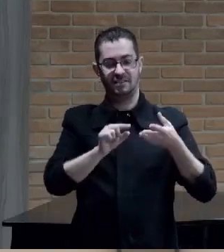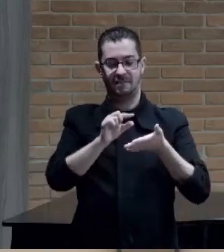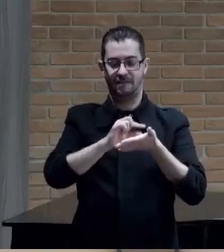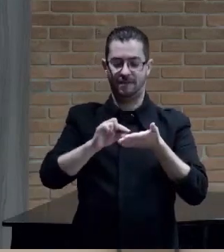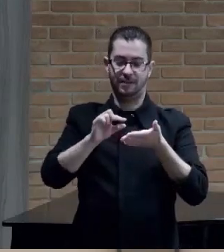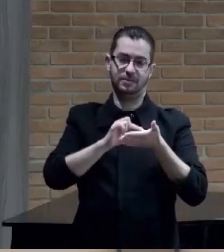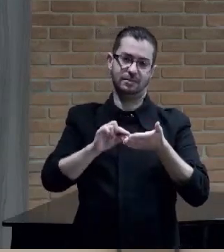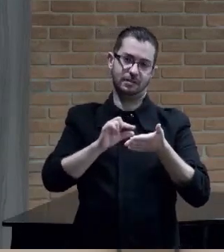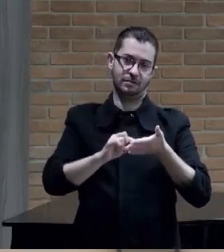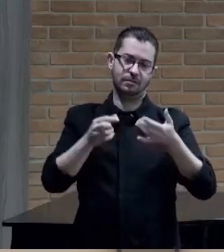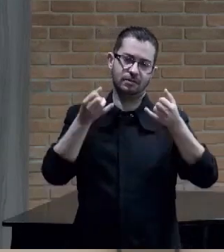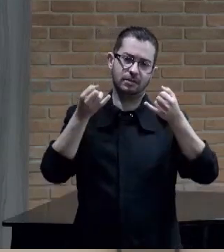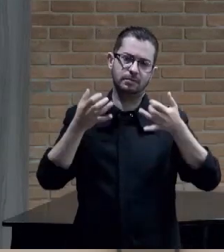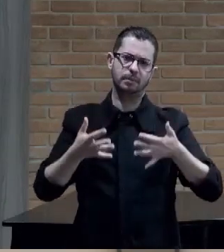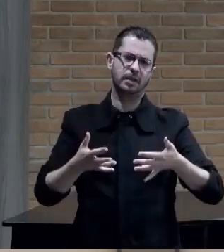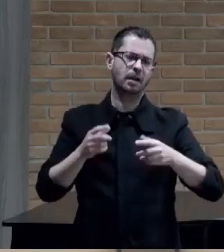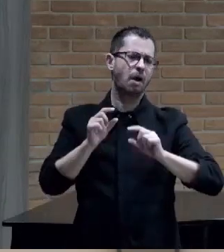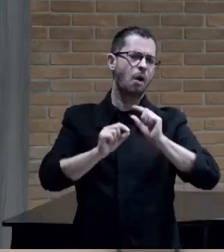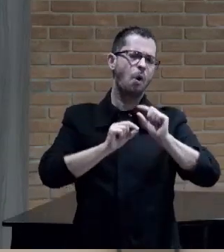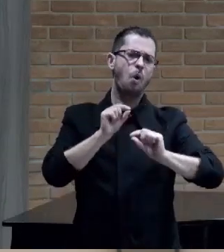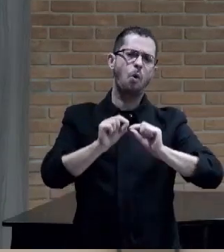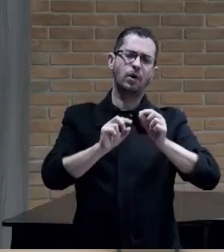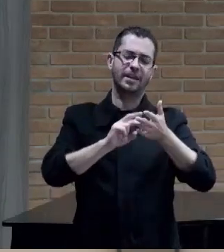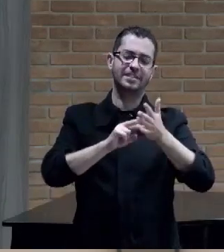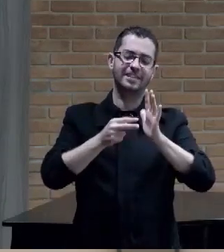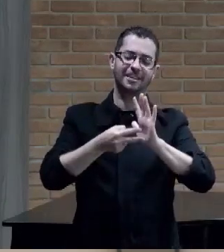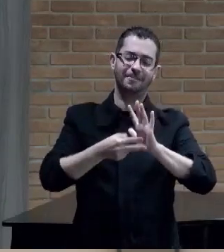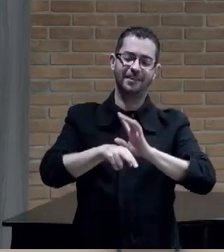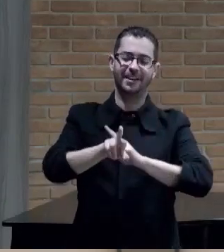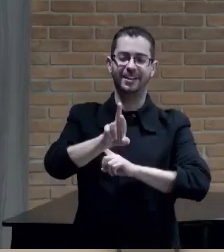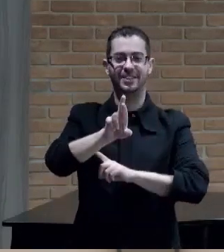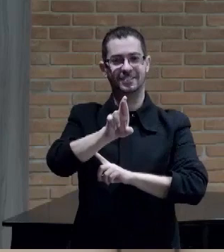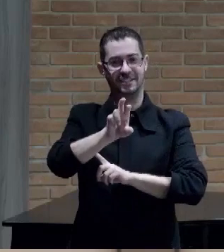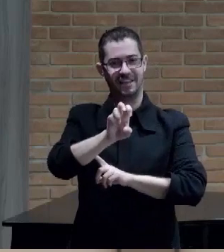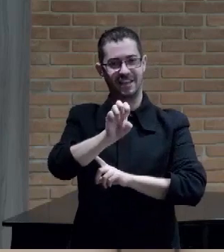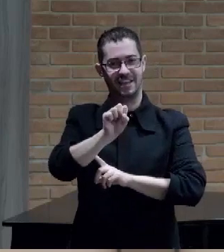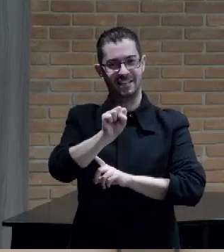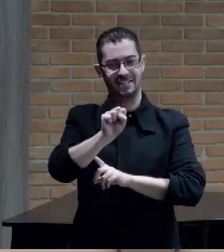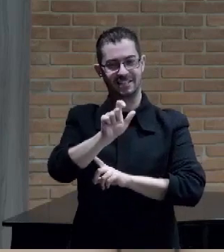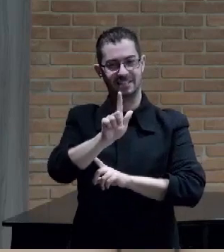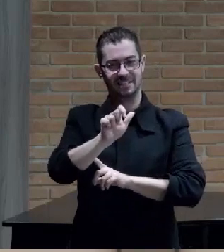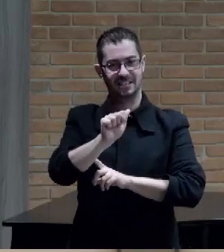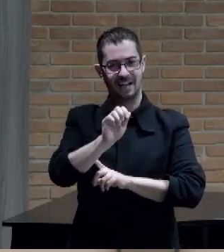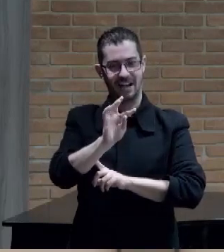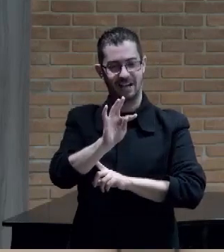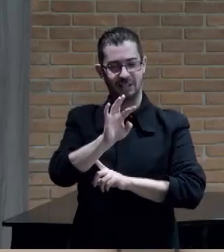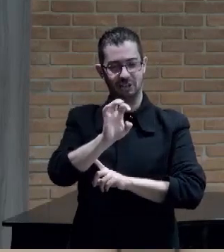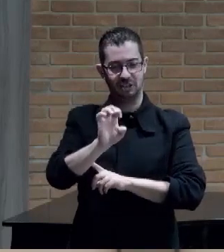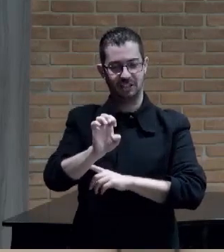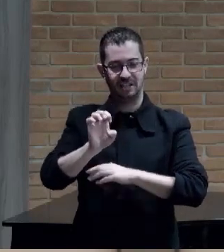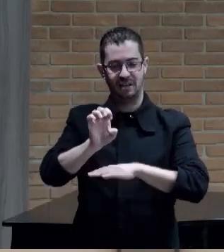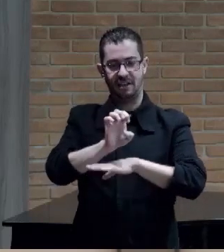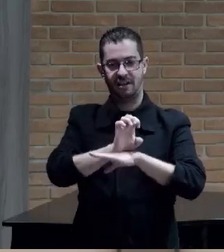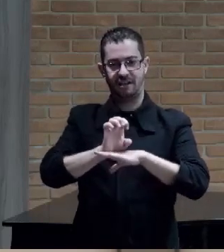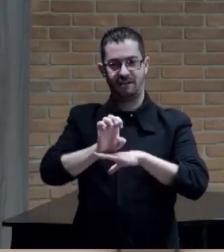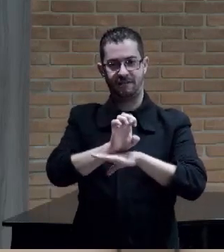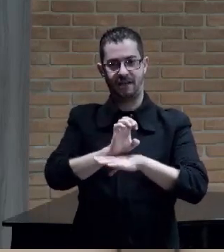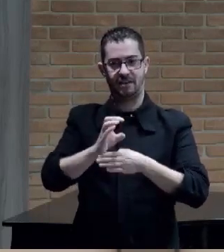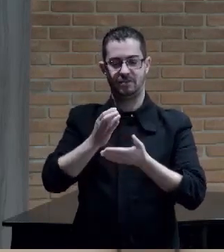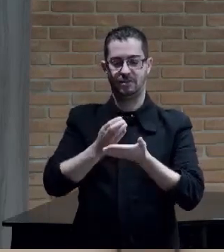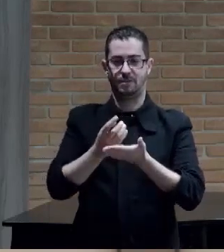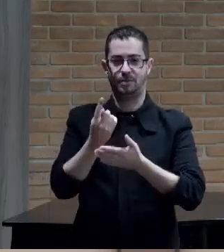disso. O que é esse resgate da culpa do pecado? Lá em Efésios capítulo 1, versículo 7, nós